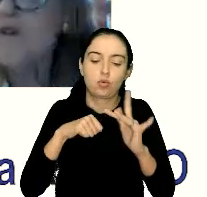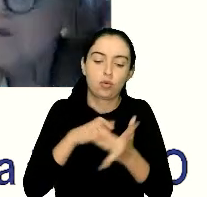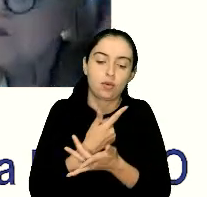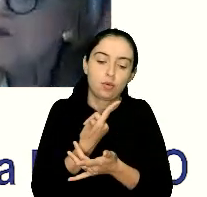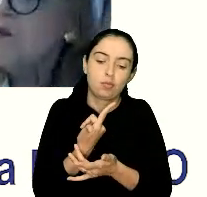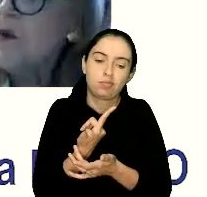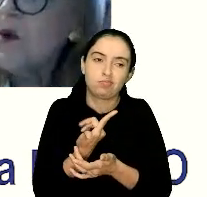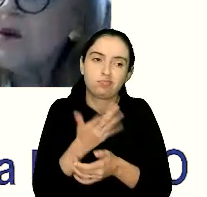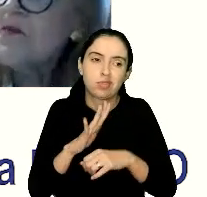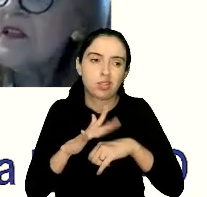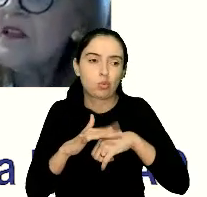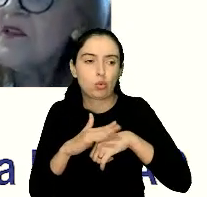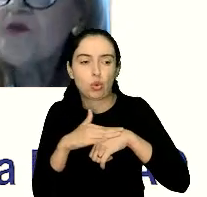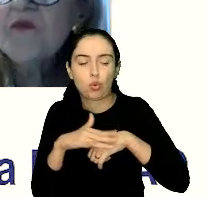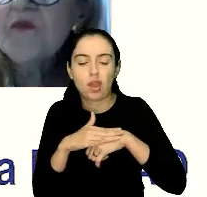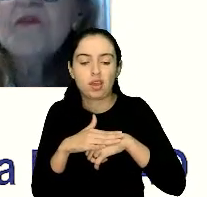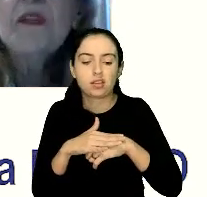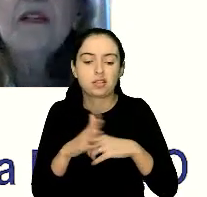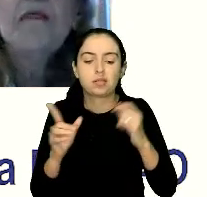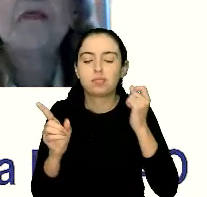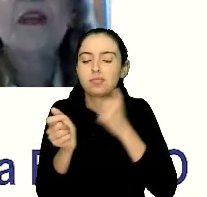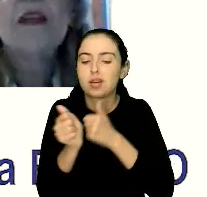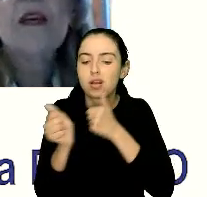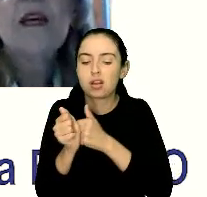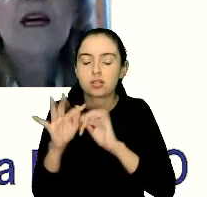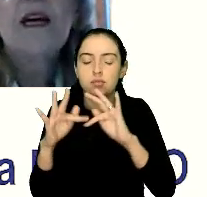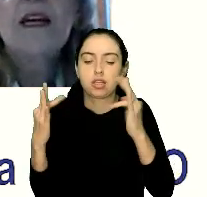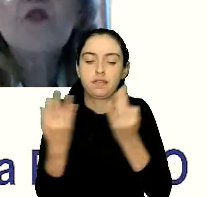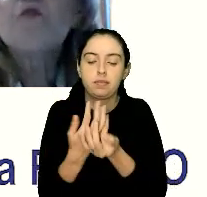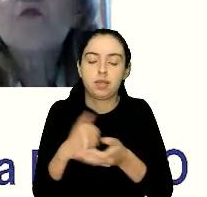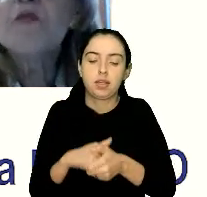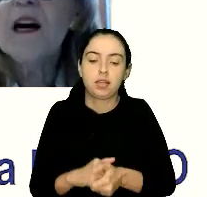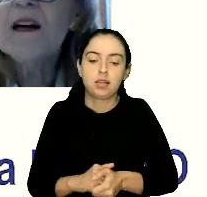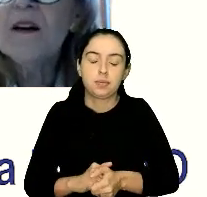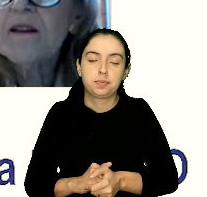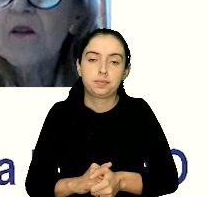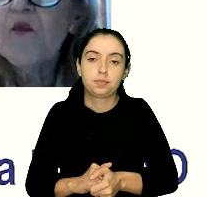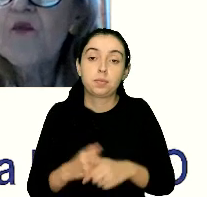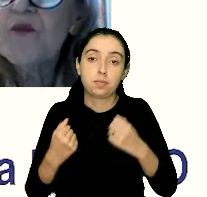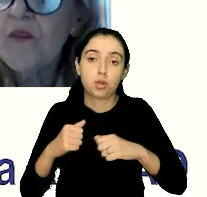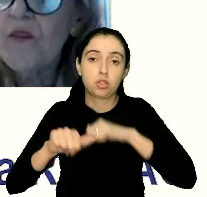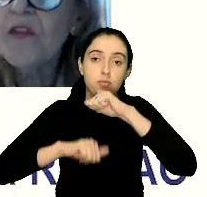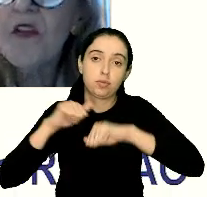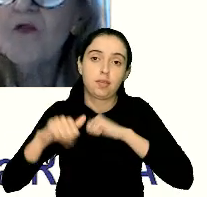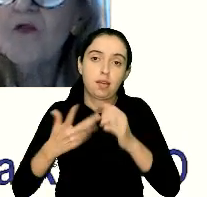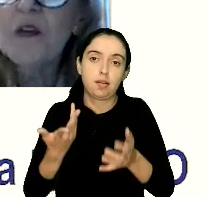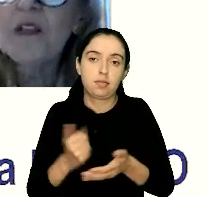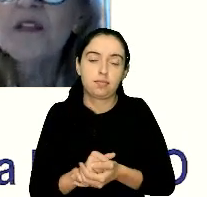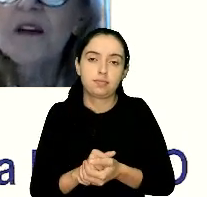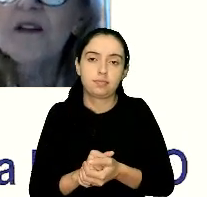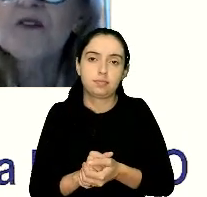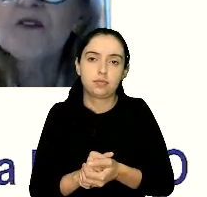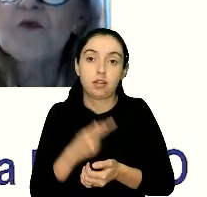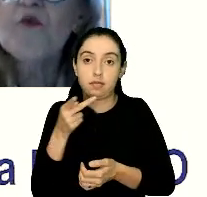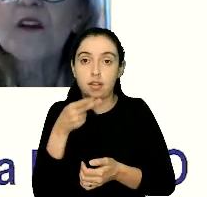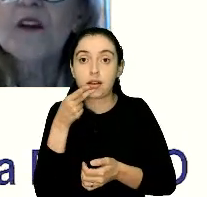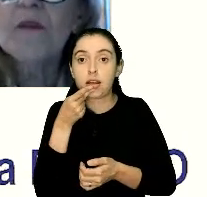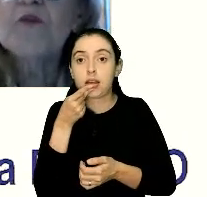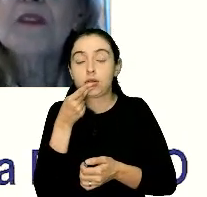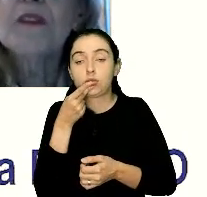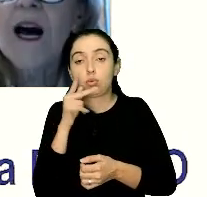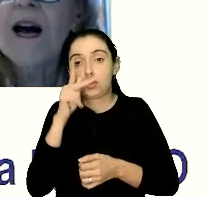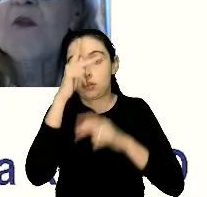de Covid muito próximos, né, da sua família, ela pode mudar, estou falando em termos de humanidade,